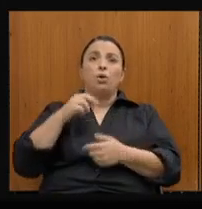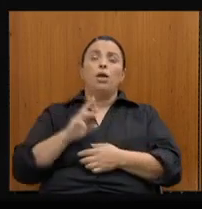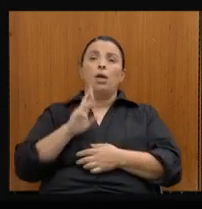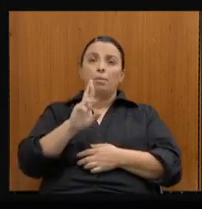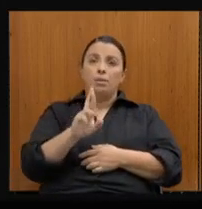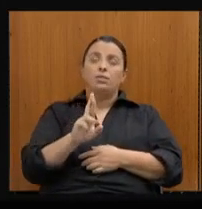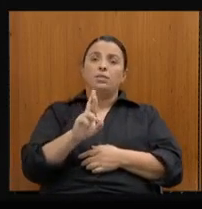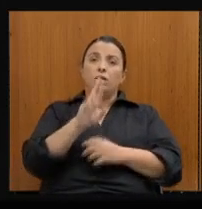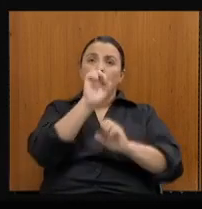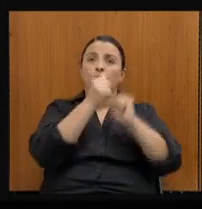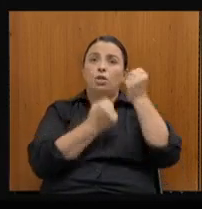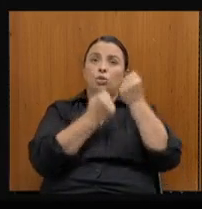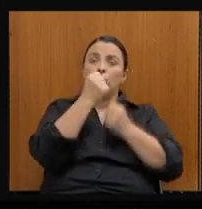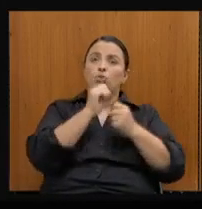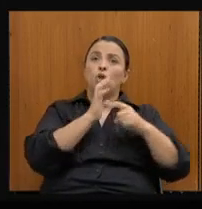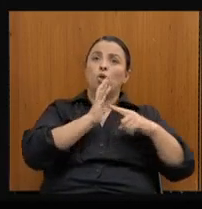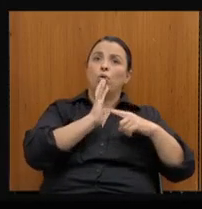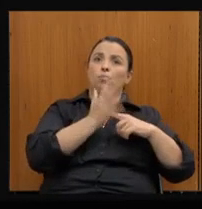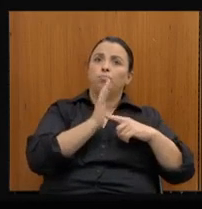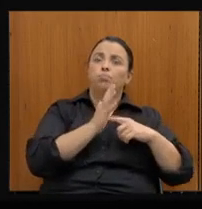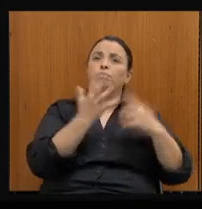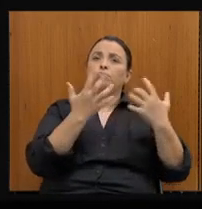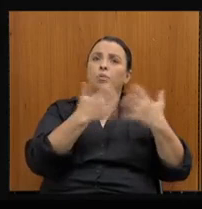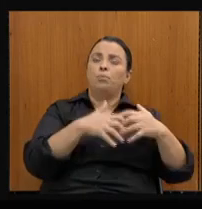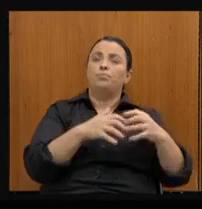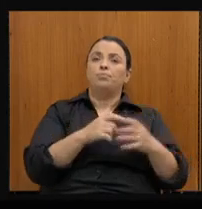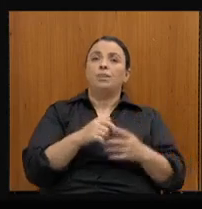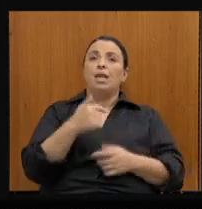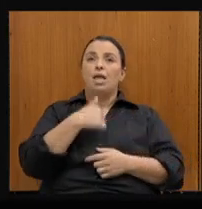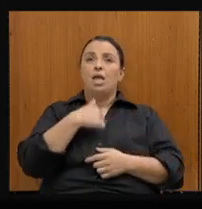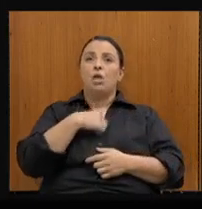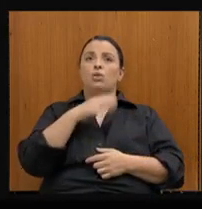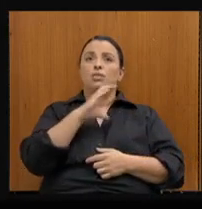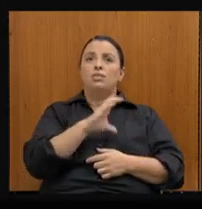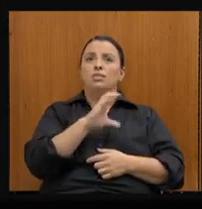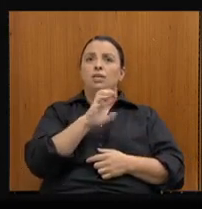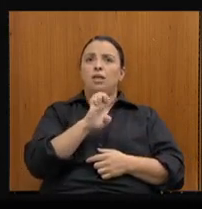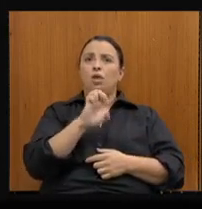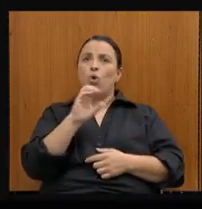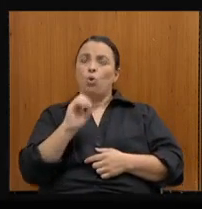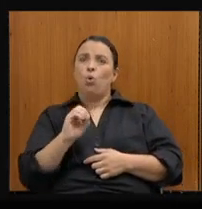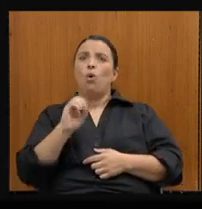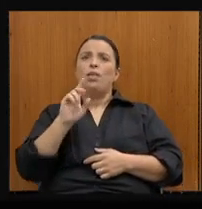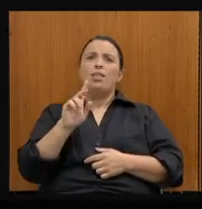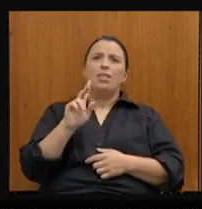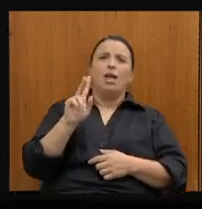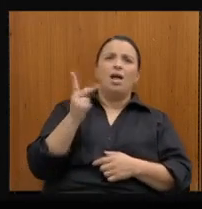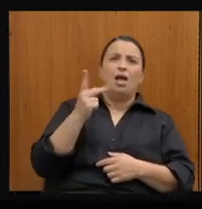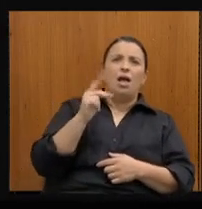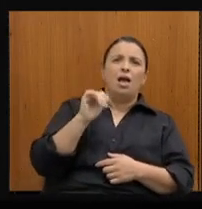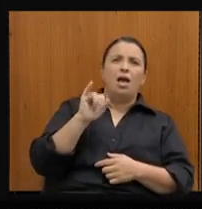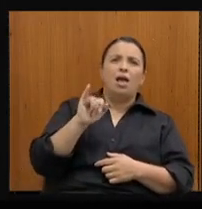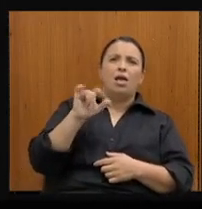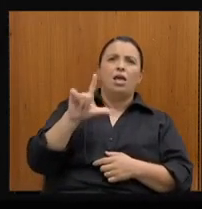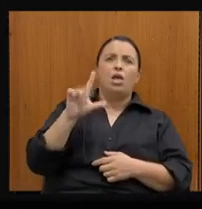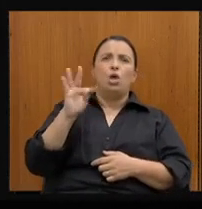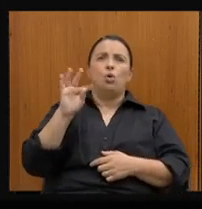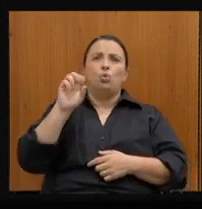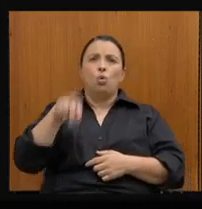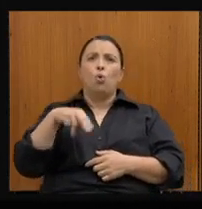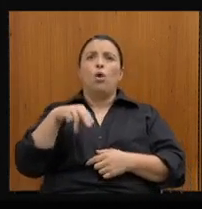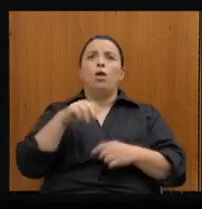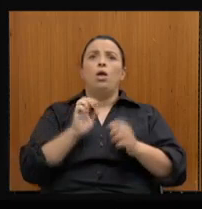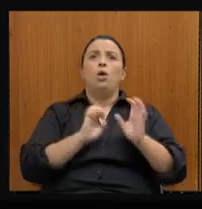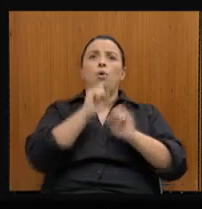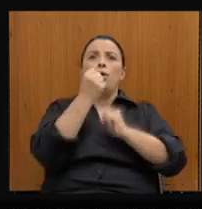equipamentos eu sou se ou da raytheon uma empresa fabricante de equipamentos para